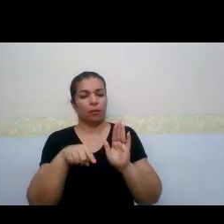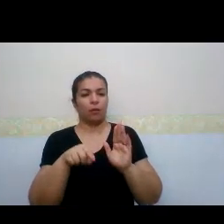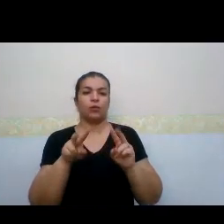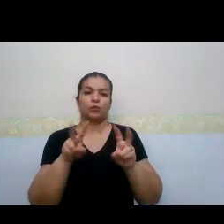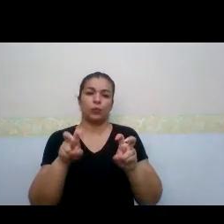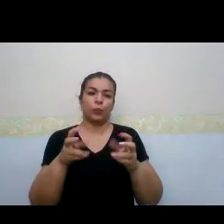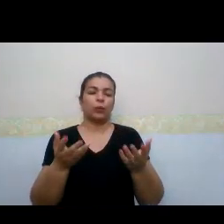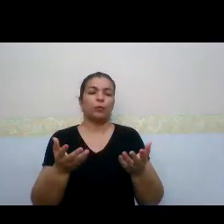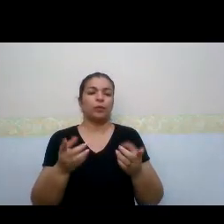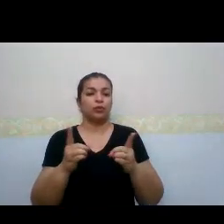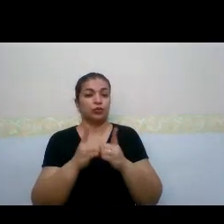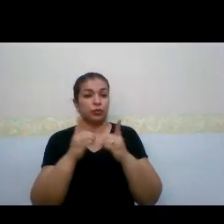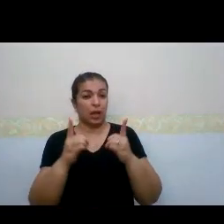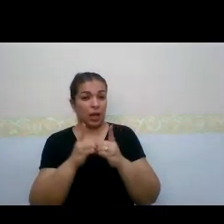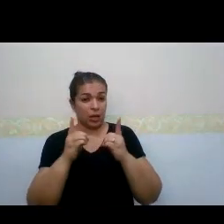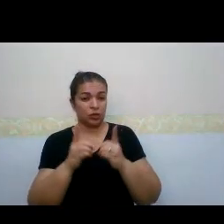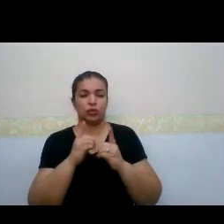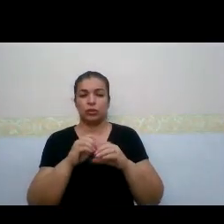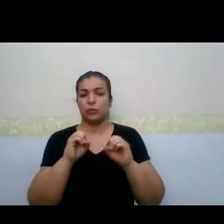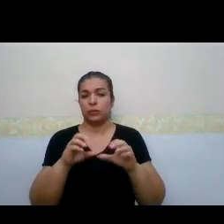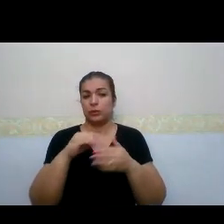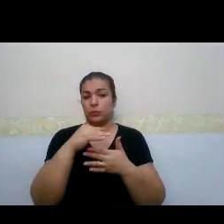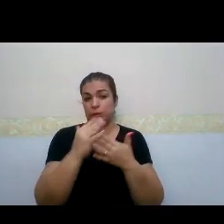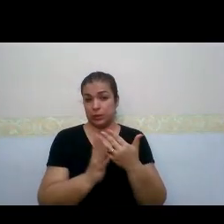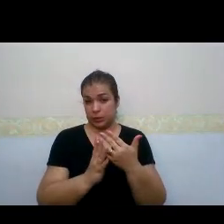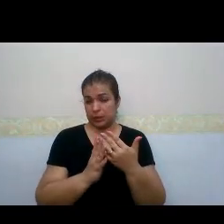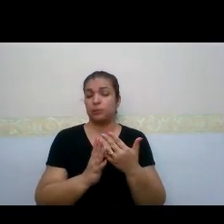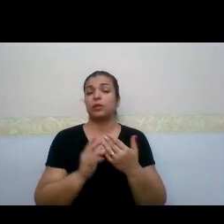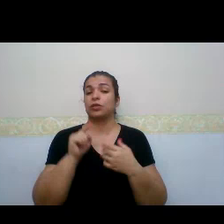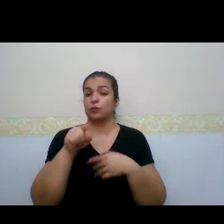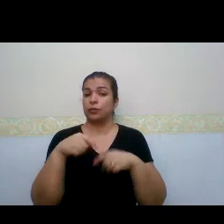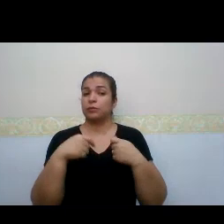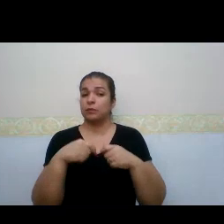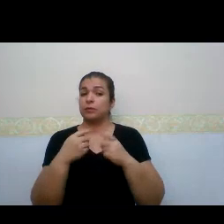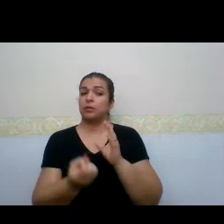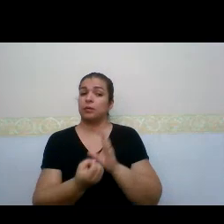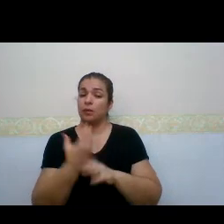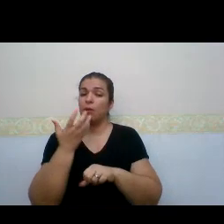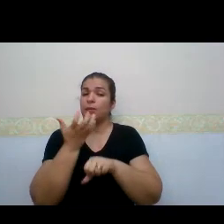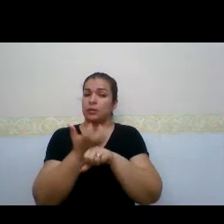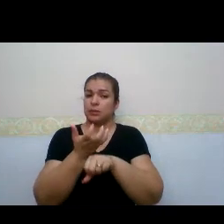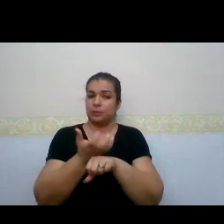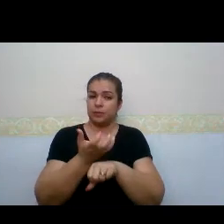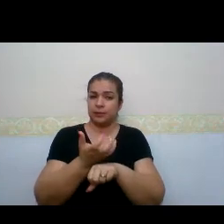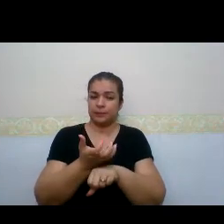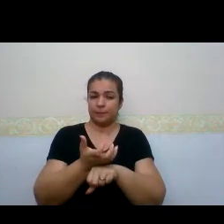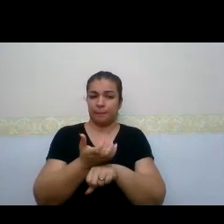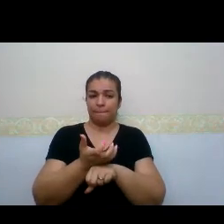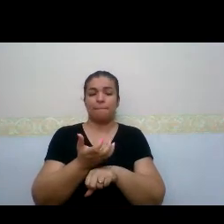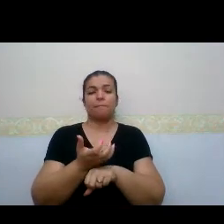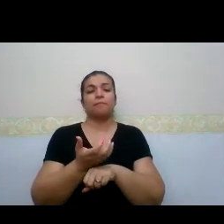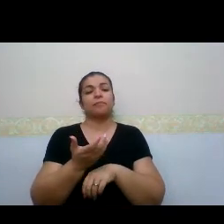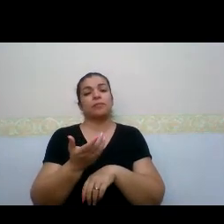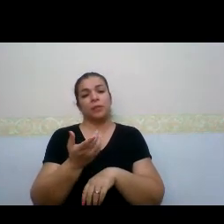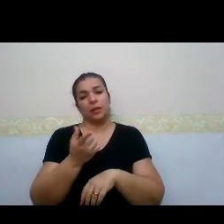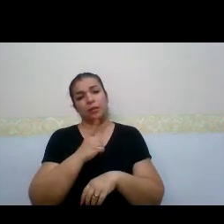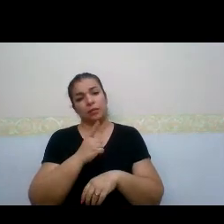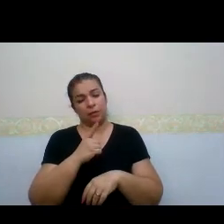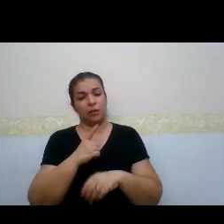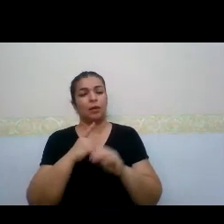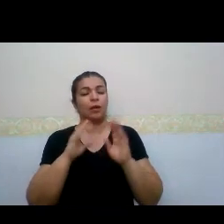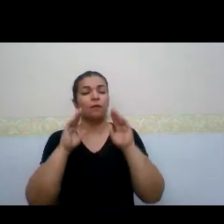de didática em Libras, né, você tem que elaborar uma disciplina que dê